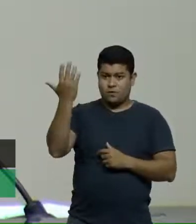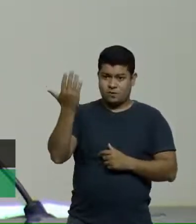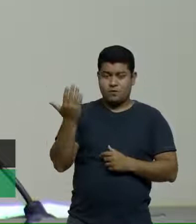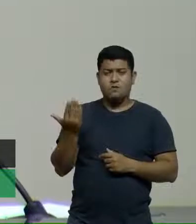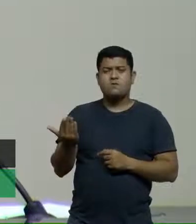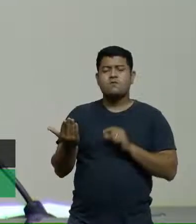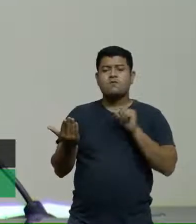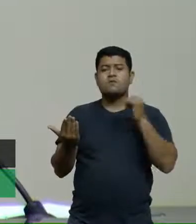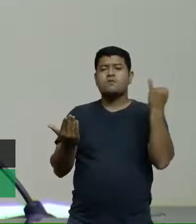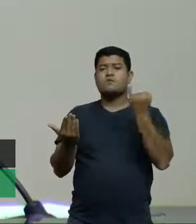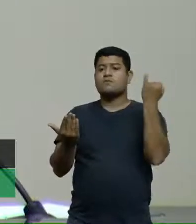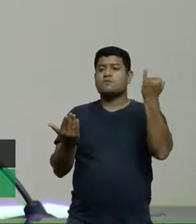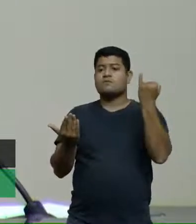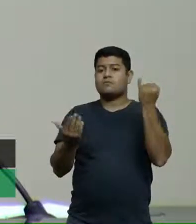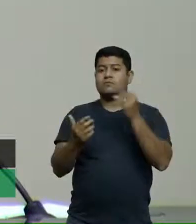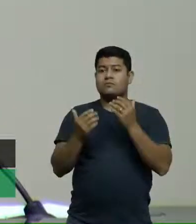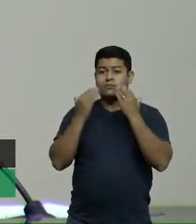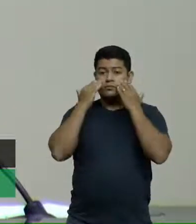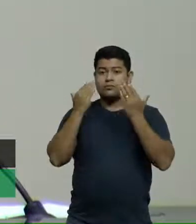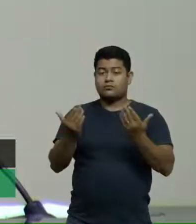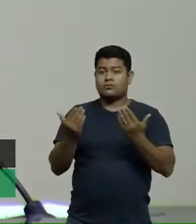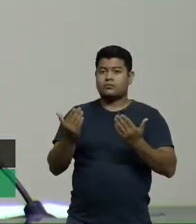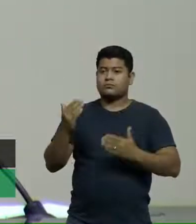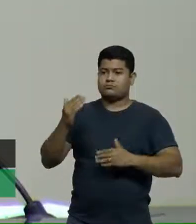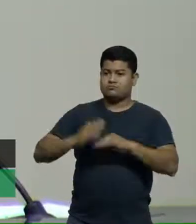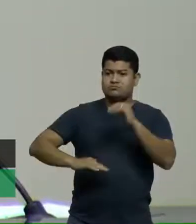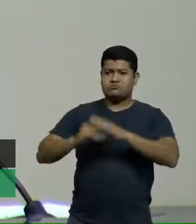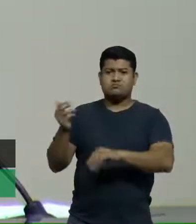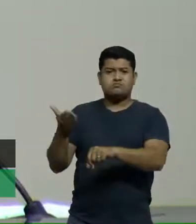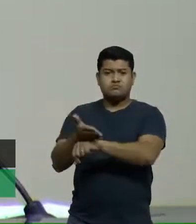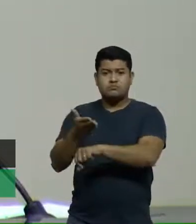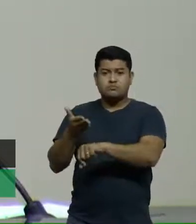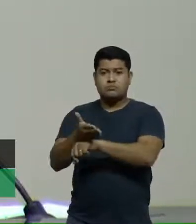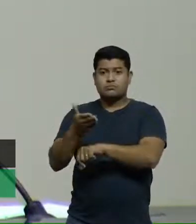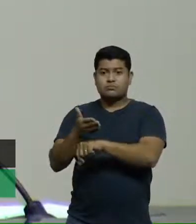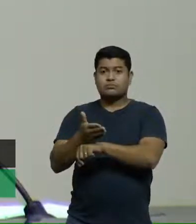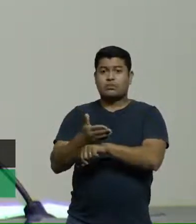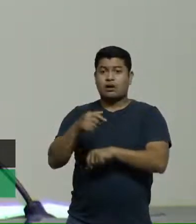a efetiva participação da Assembleia